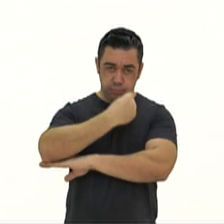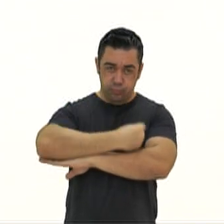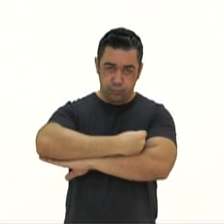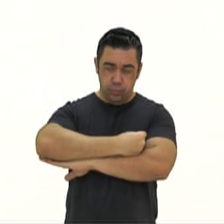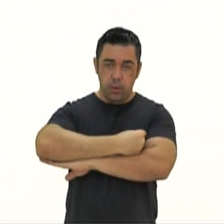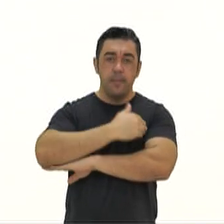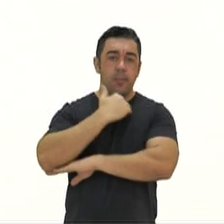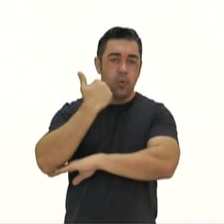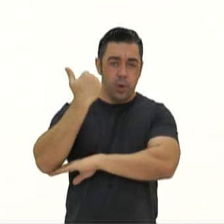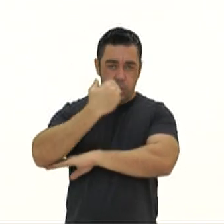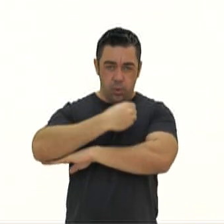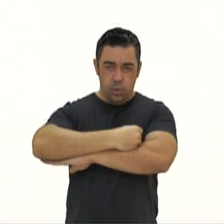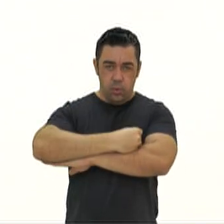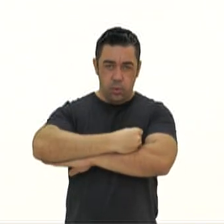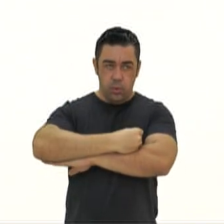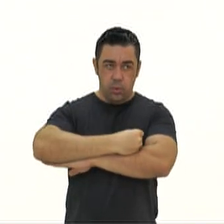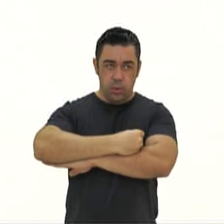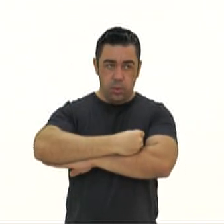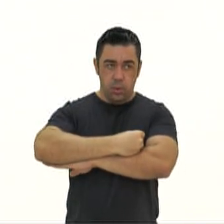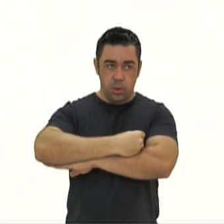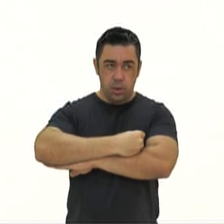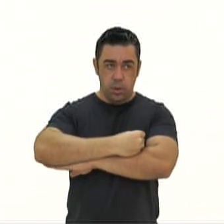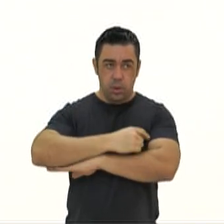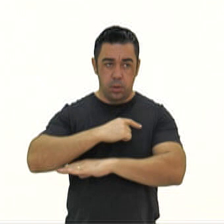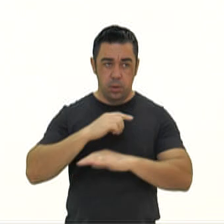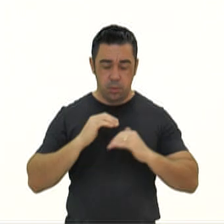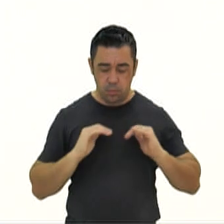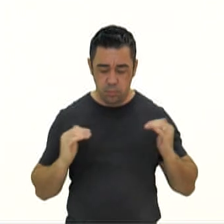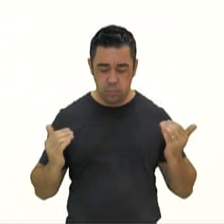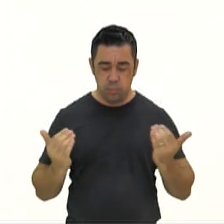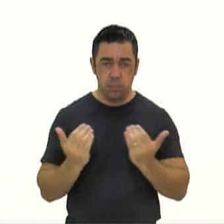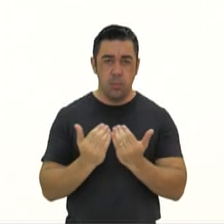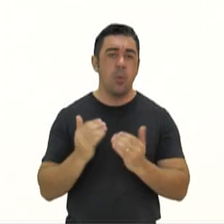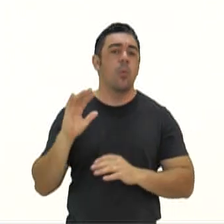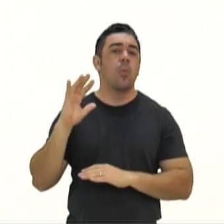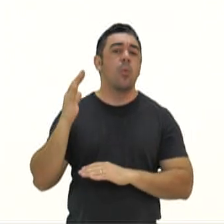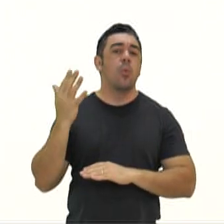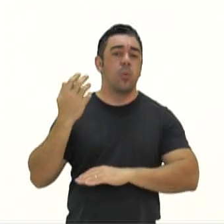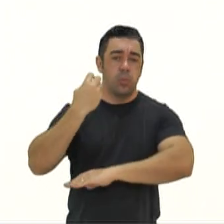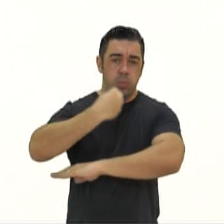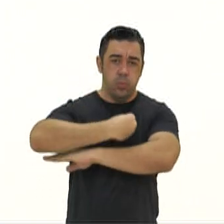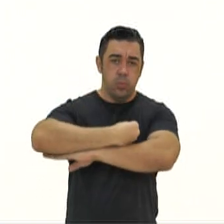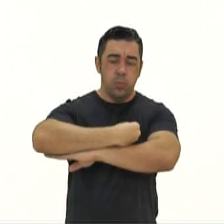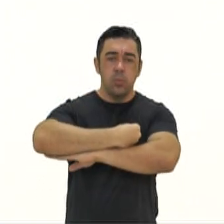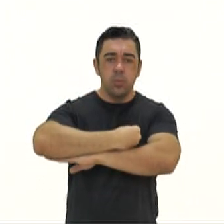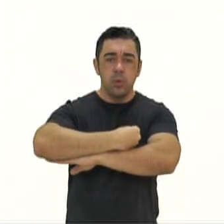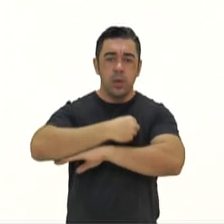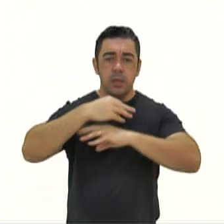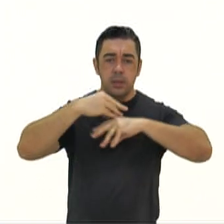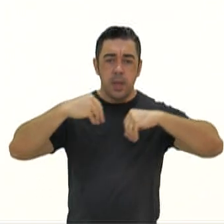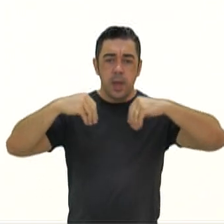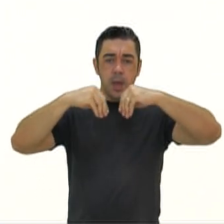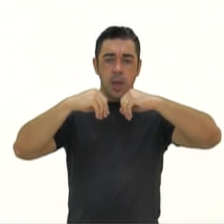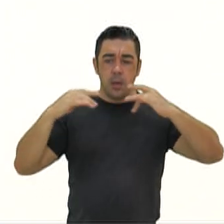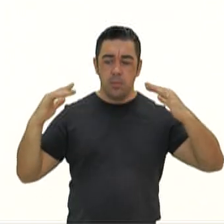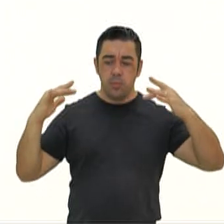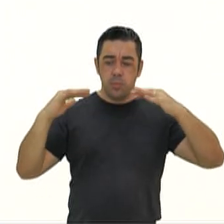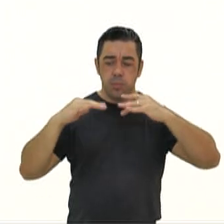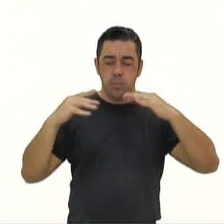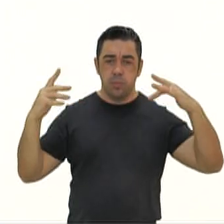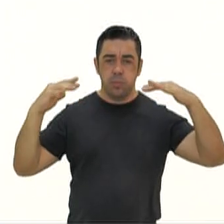Tá? Só que ele morreu em uma bacia sedimentar. Então, vários sedimentos, vários detritos, eles vão acabar